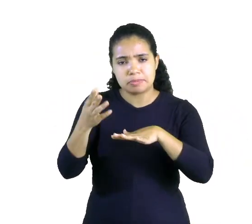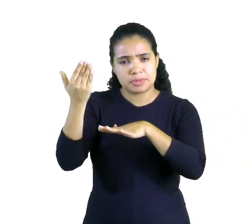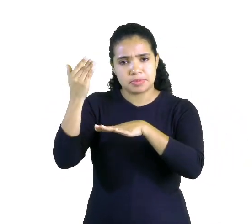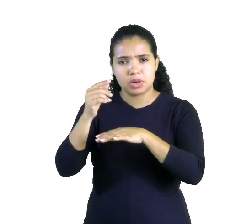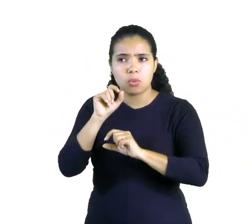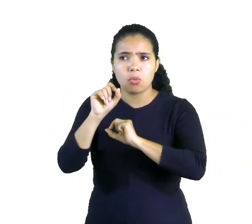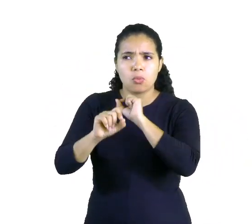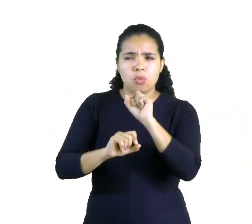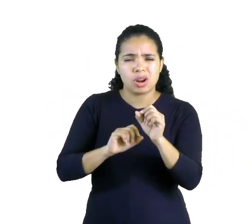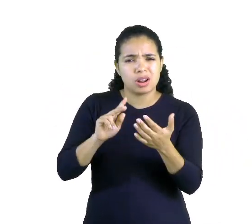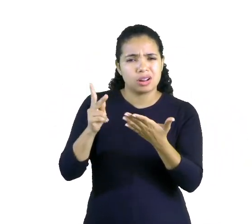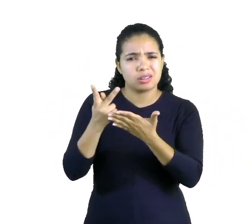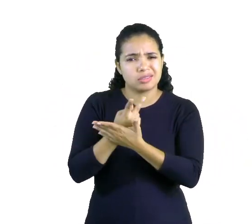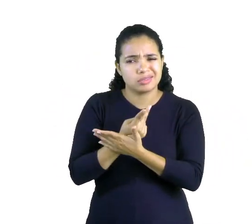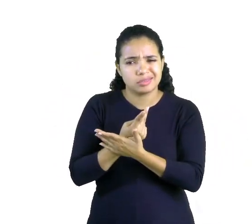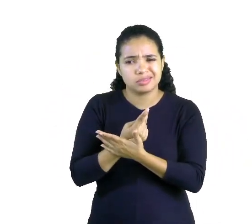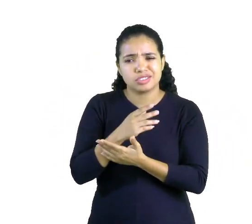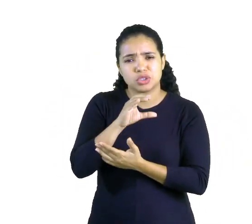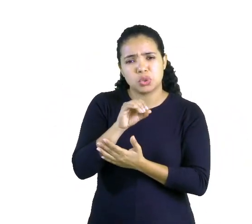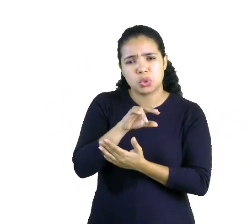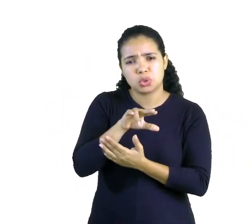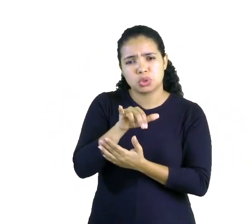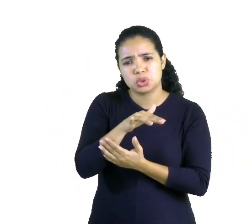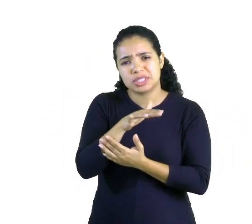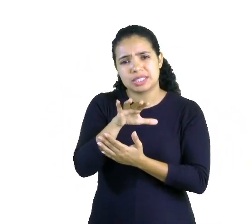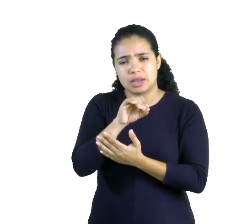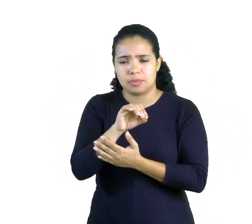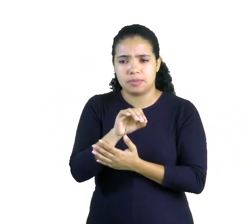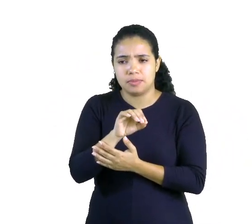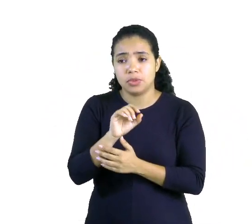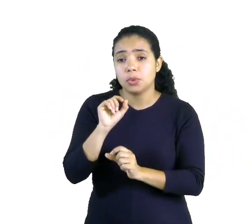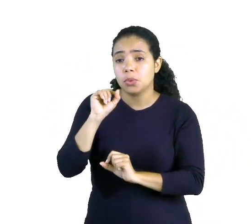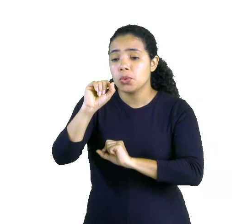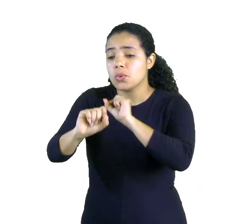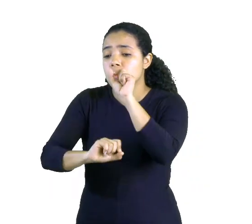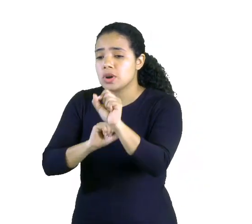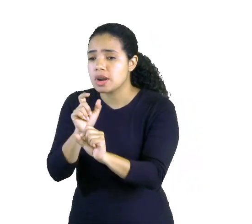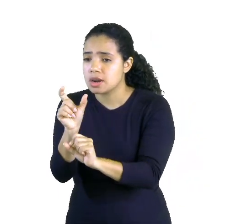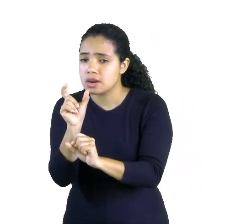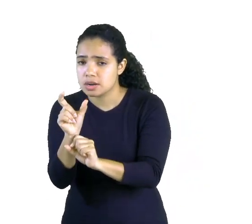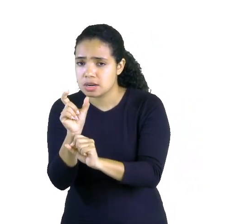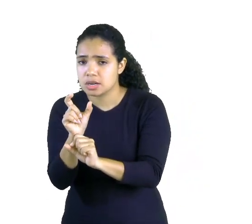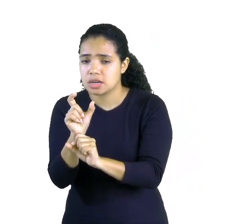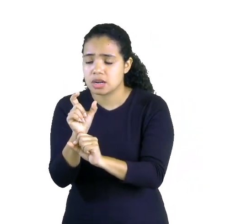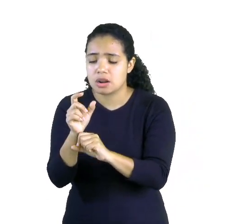sentido provocado pela conjunção porque em relação à oração anterior?